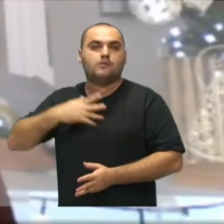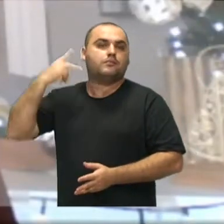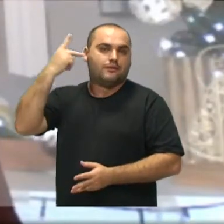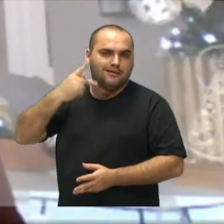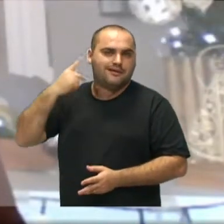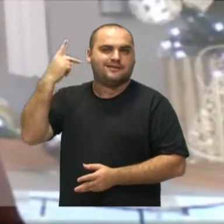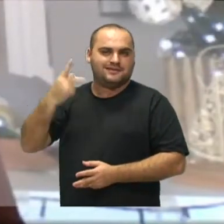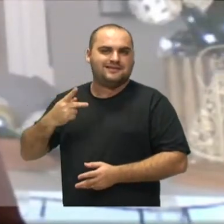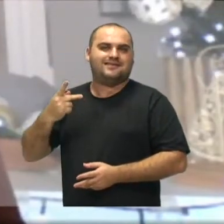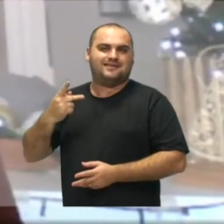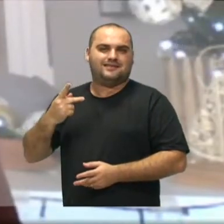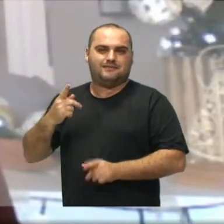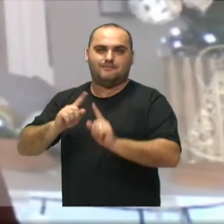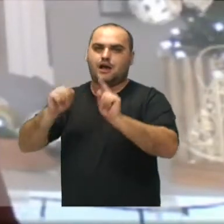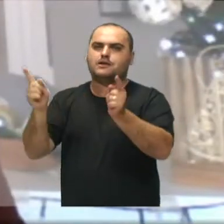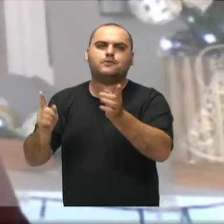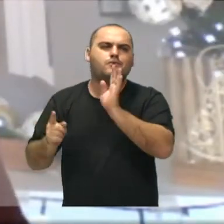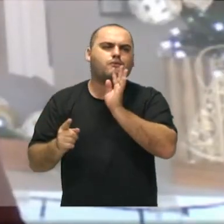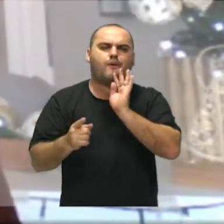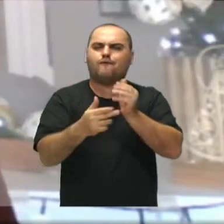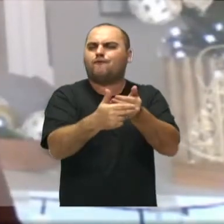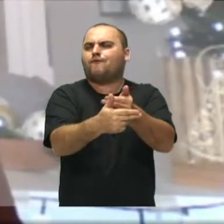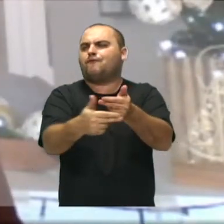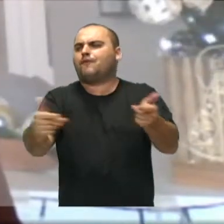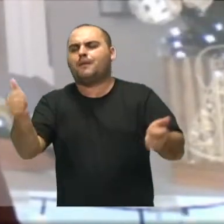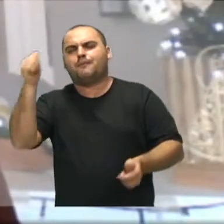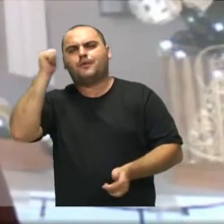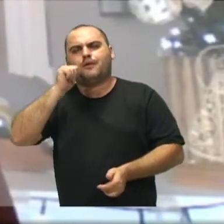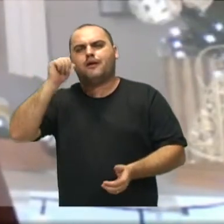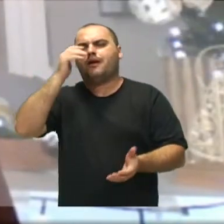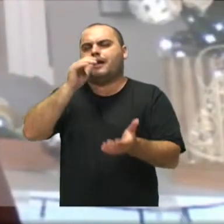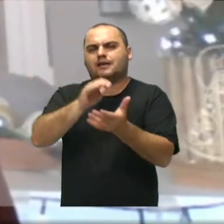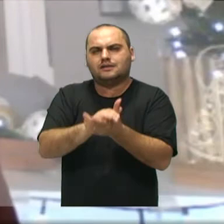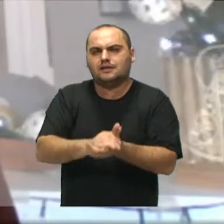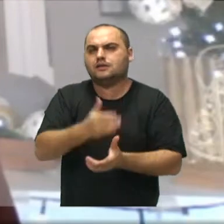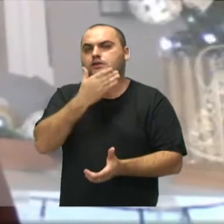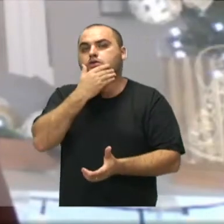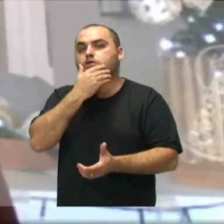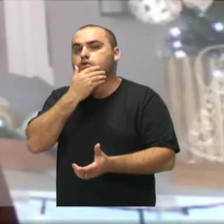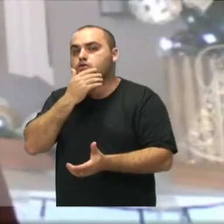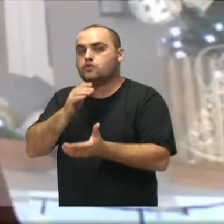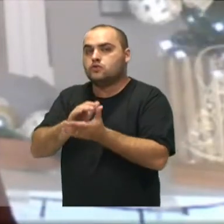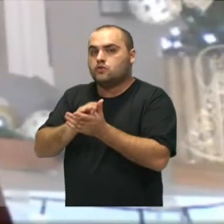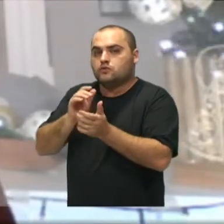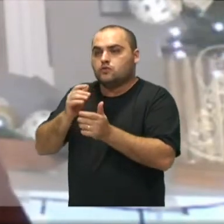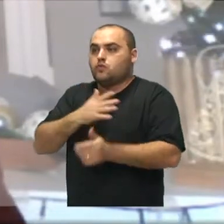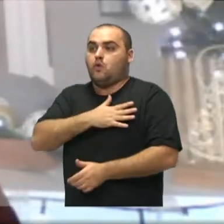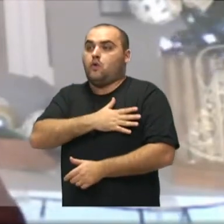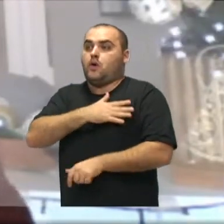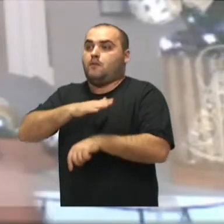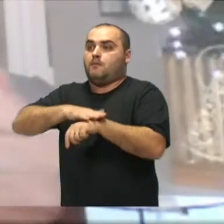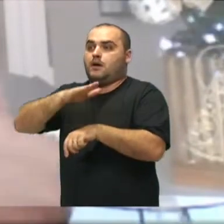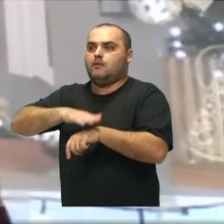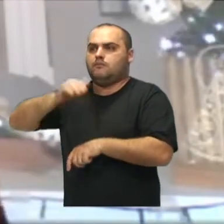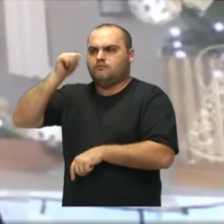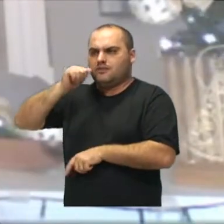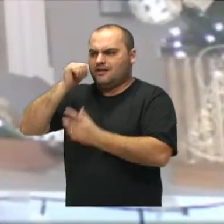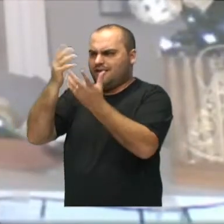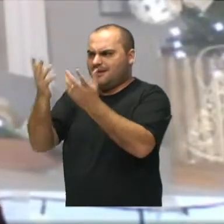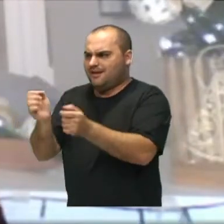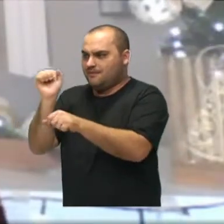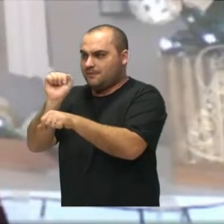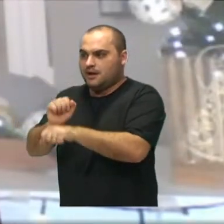disso. Mas eu conheço muita mulher casada que o marido pega junto e gosta mais da política do que a mulher quer parar e o homem